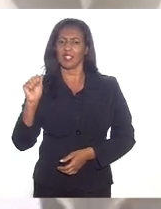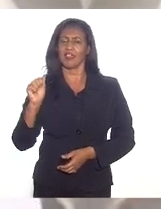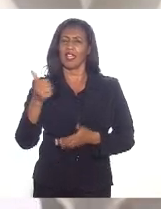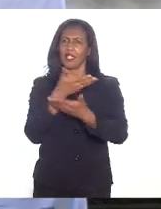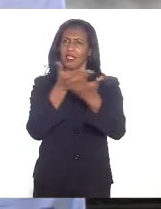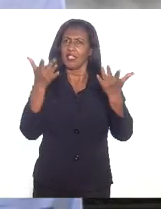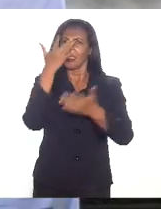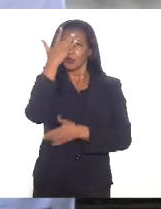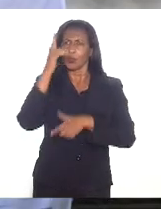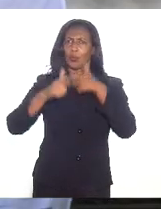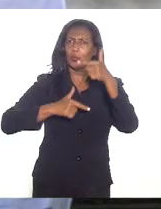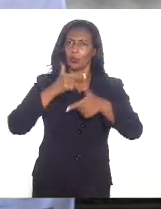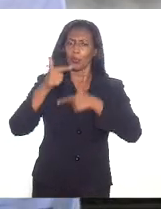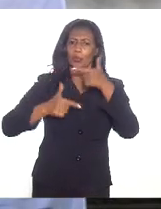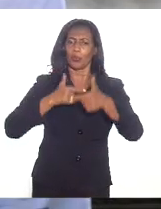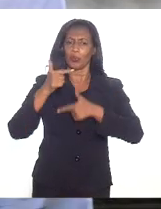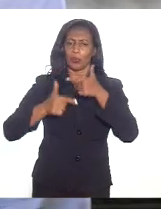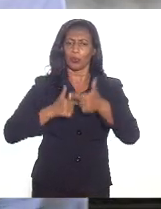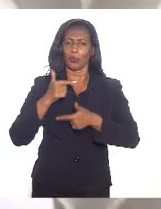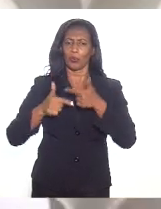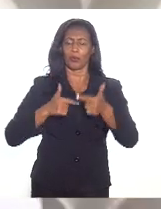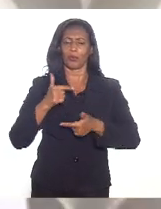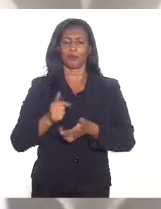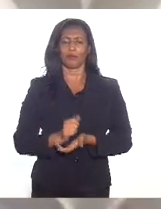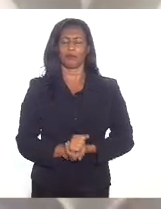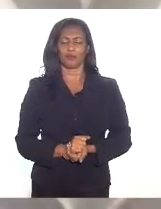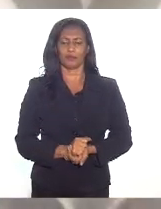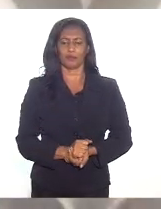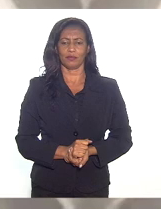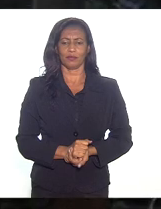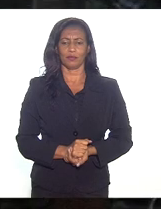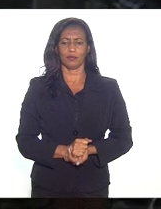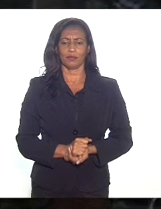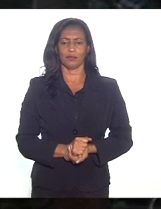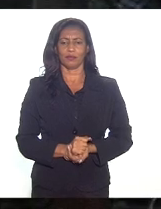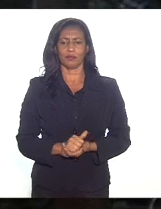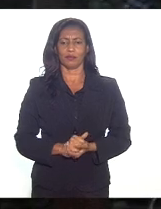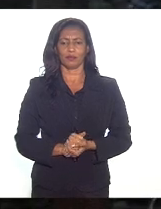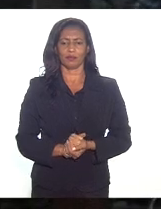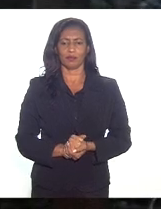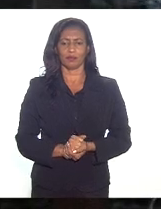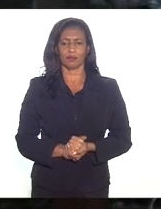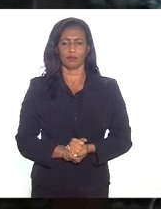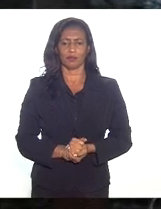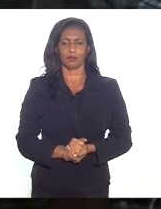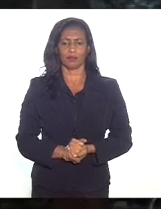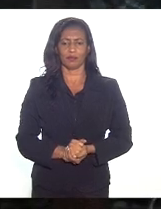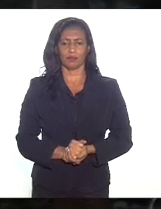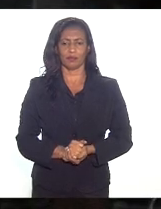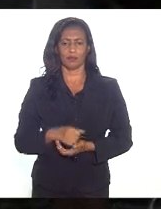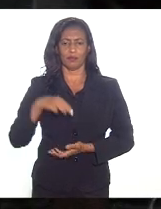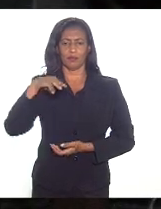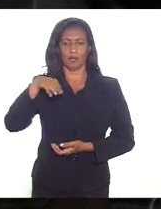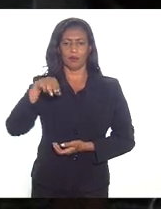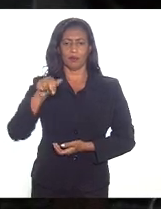trabalhadores da CEDAE, os nossos companheiros sedaianos. Deputada, deputado Max.